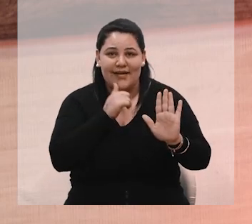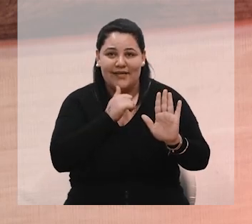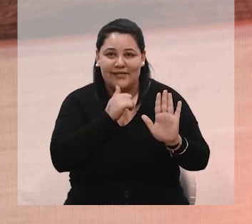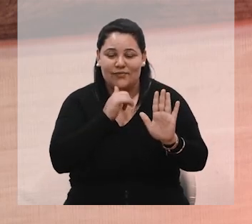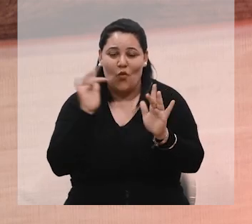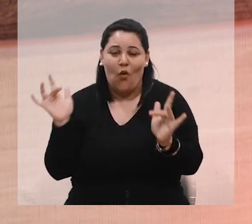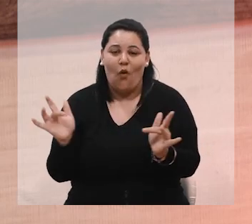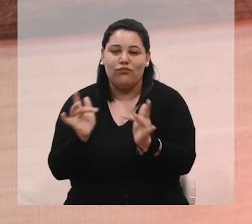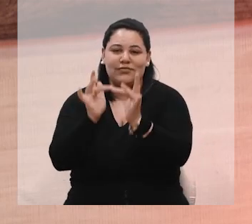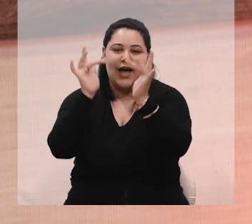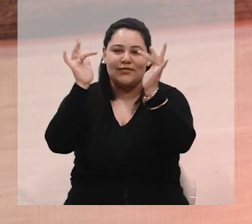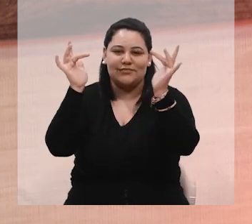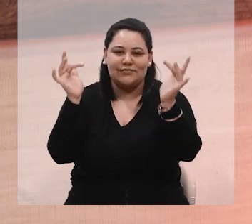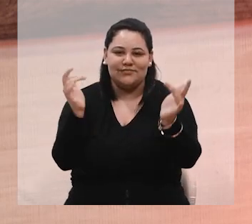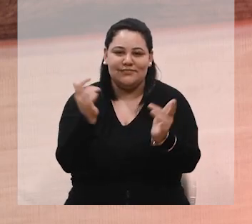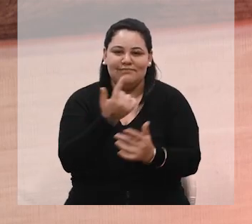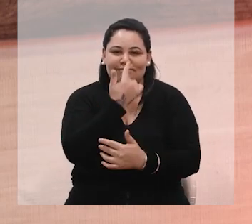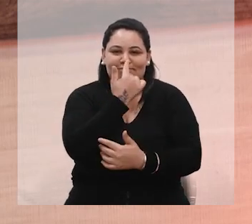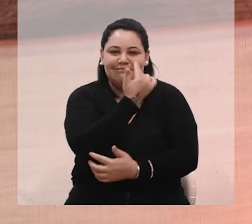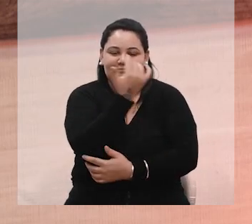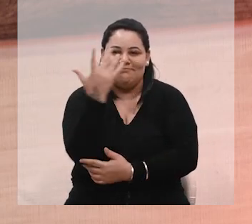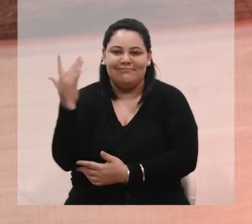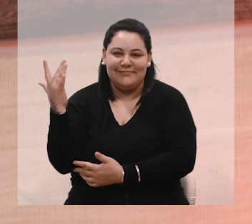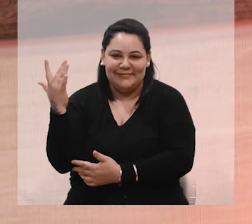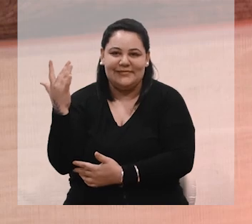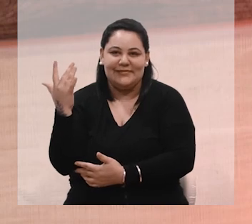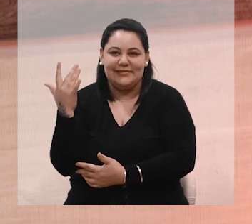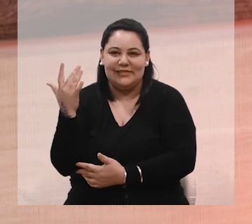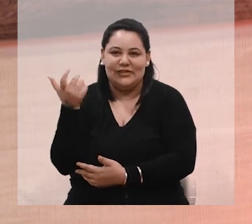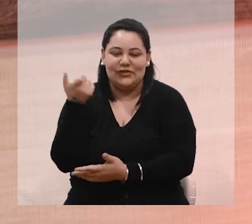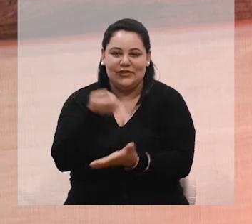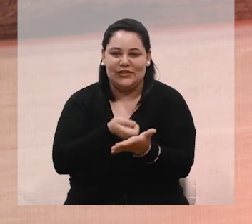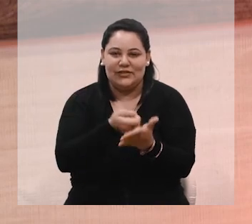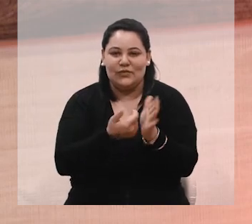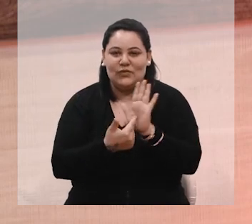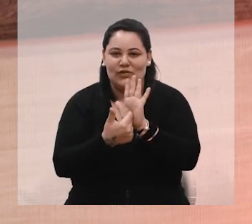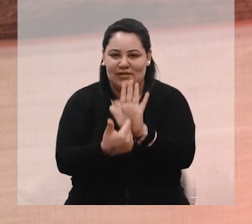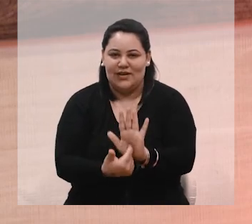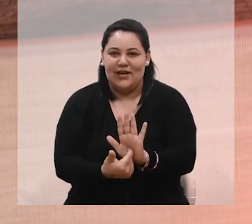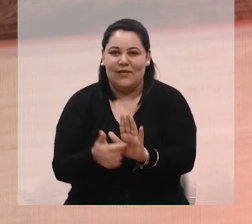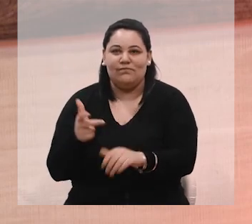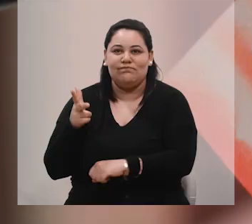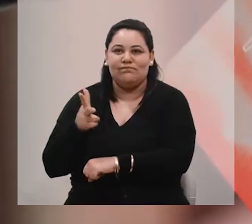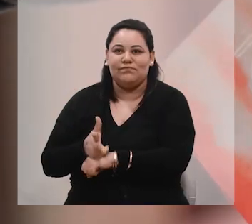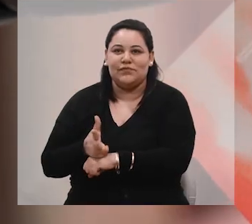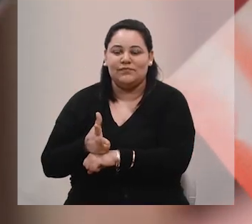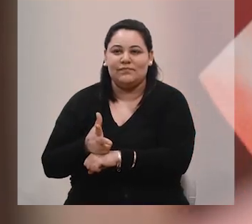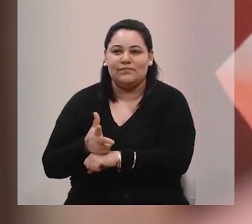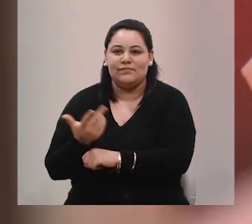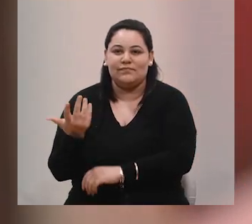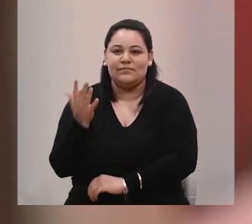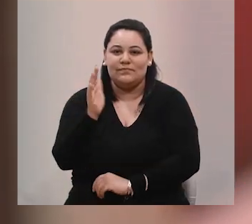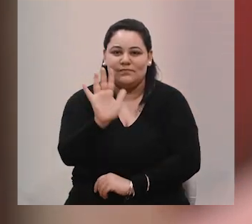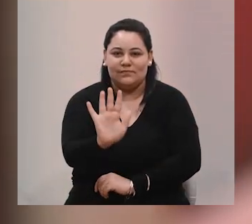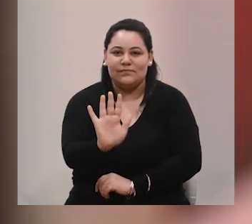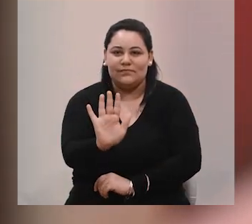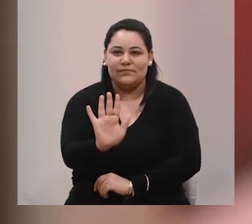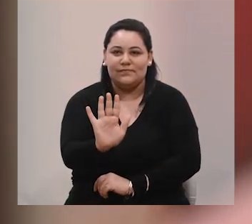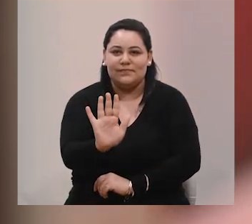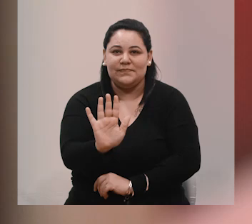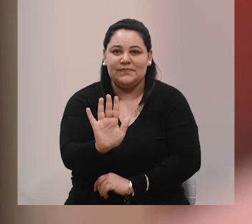contato pleno com a natureza. Né? Eu até estou tentando mostrar aqui para a nossa produção, virando um pouco a capa,